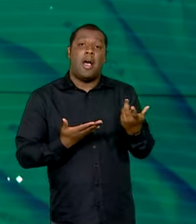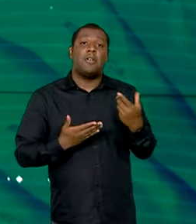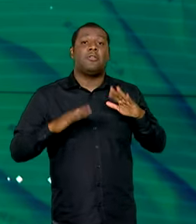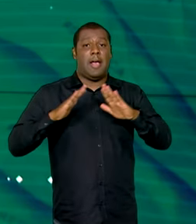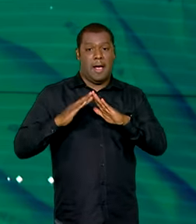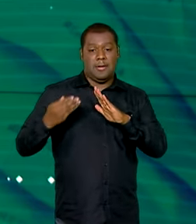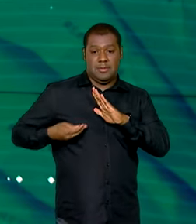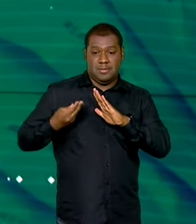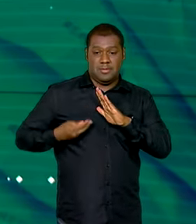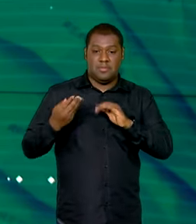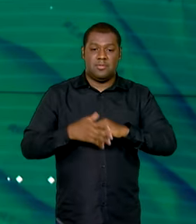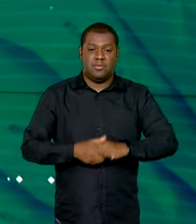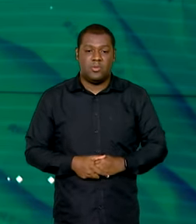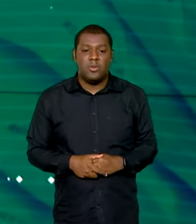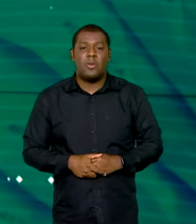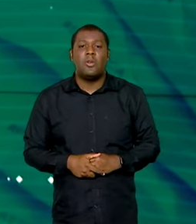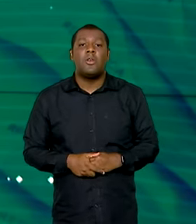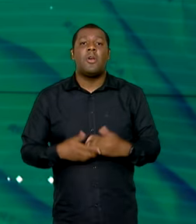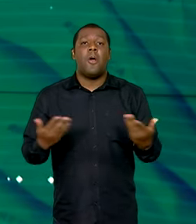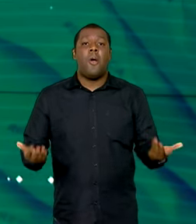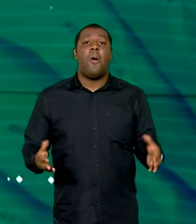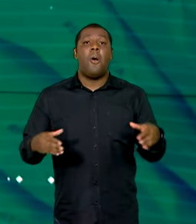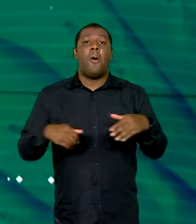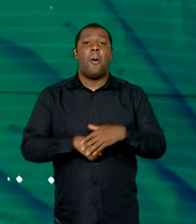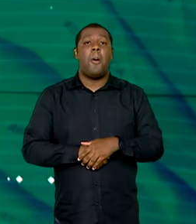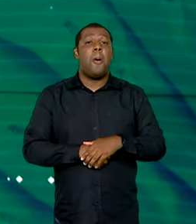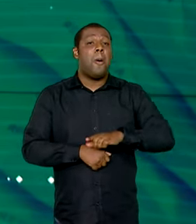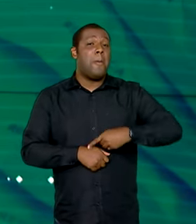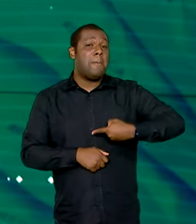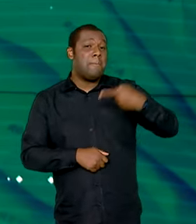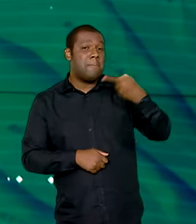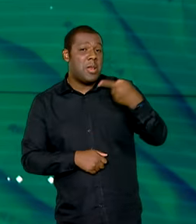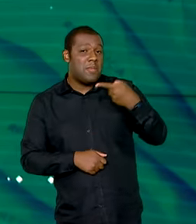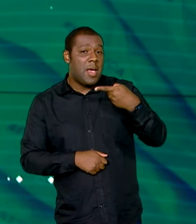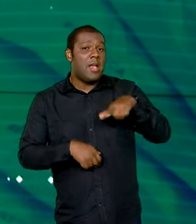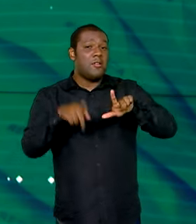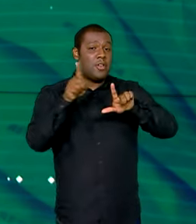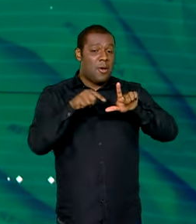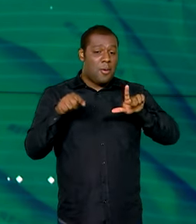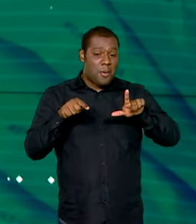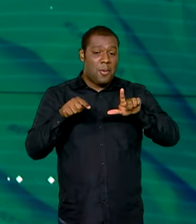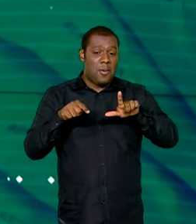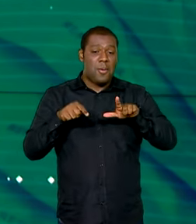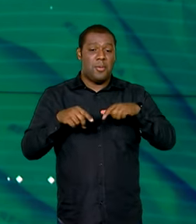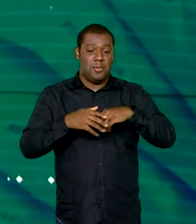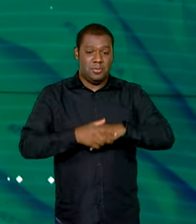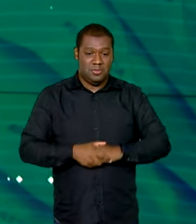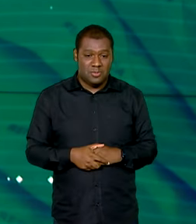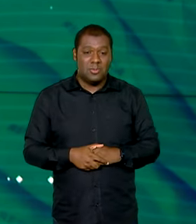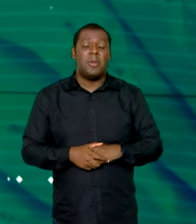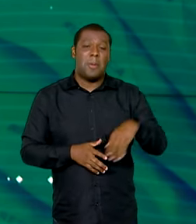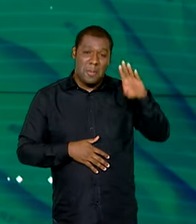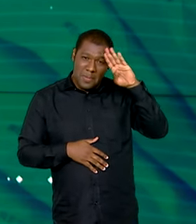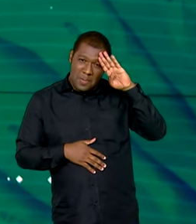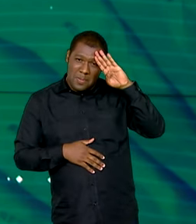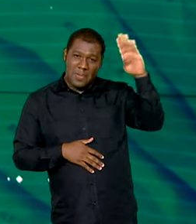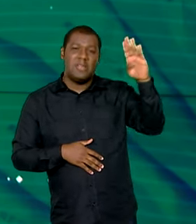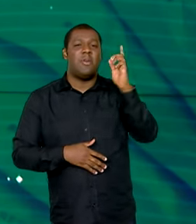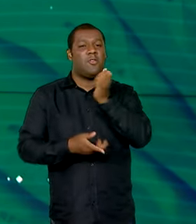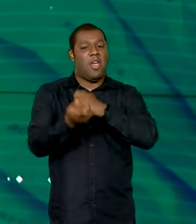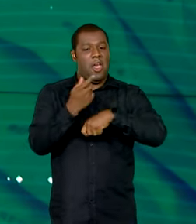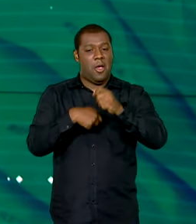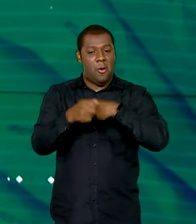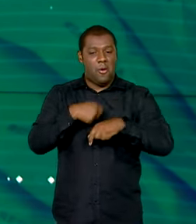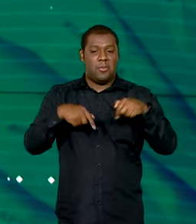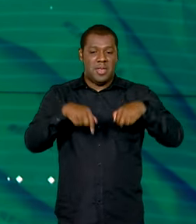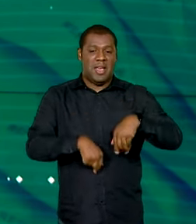E a equipe econômica do governo divulgou o primeiro boletim macrofiscal do ano com as previsões dos principais indicadores econômicos